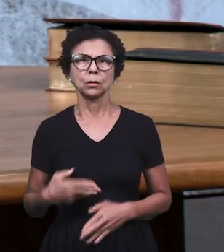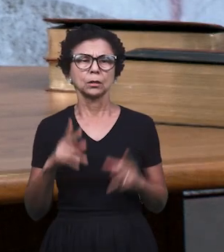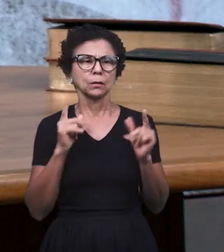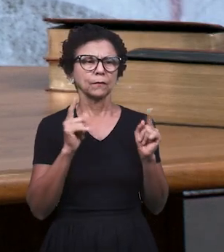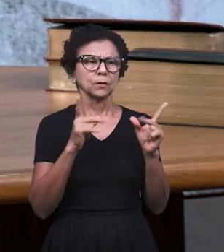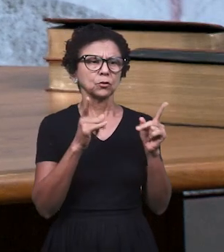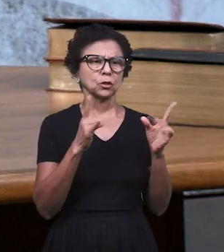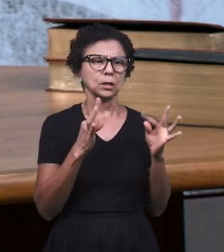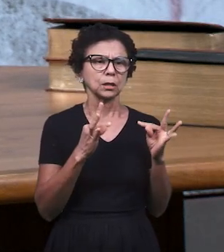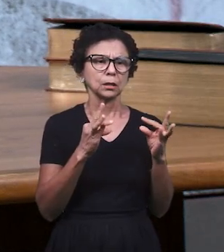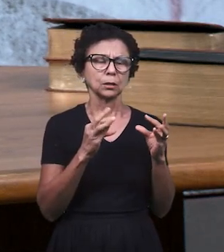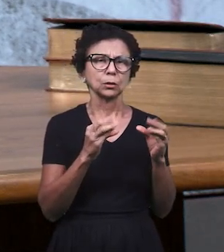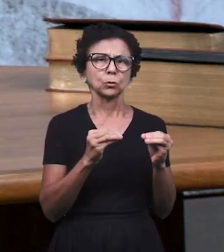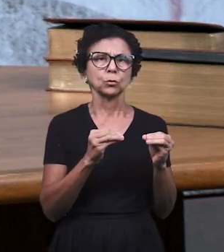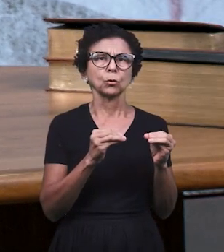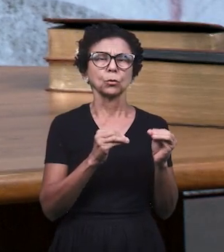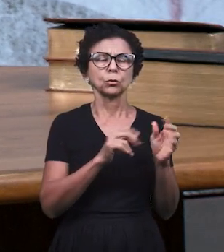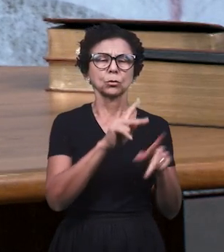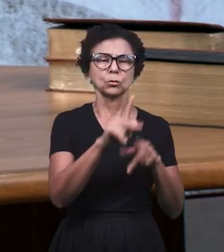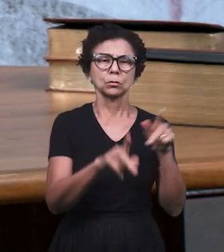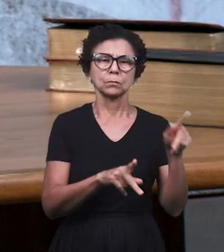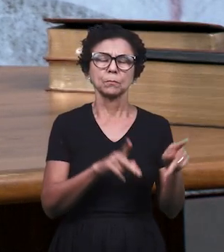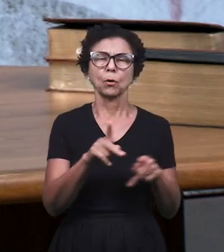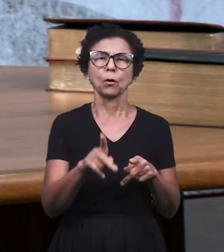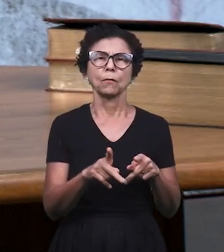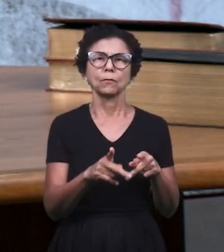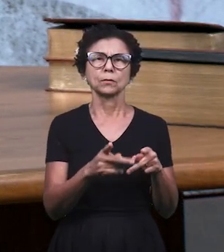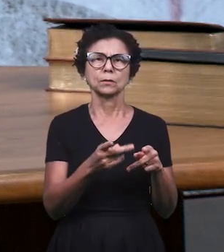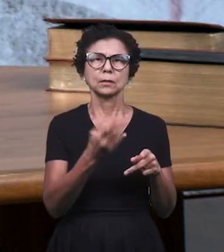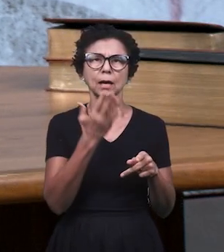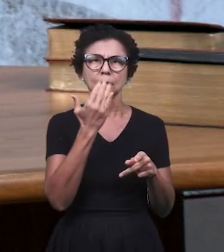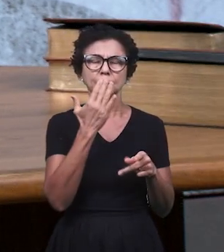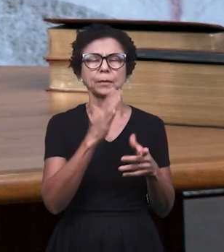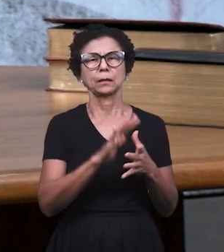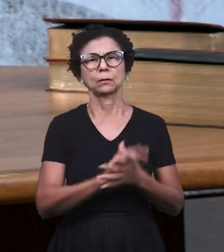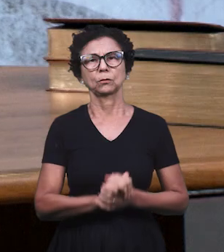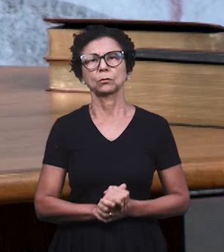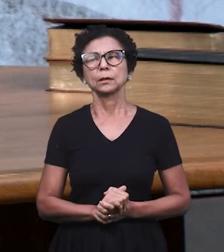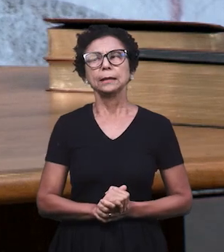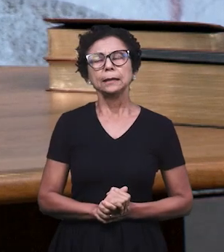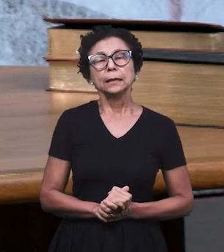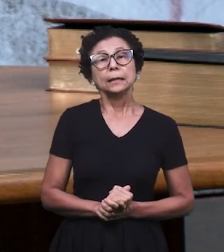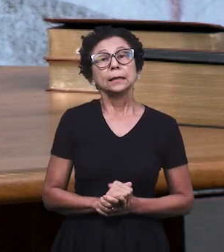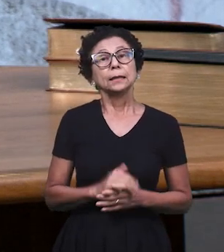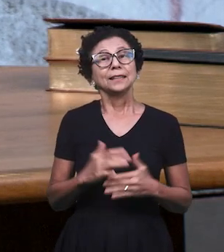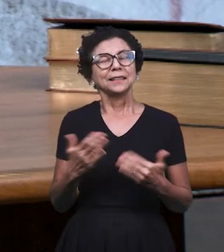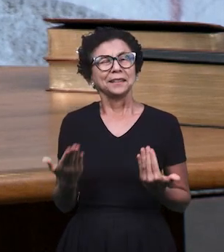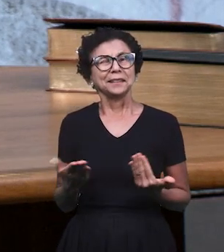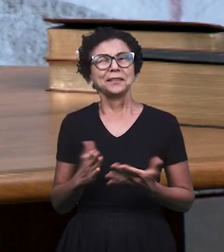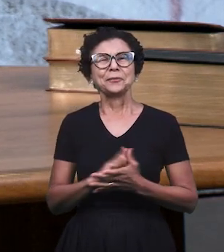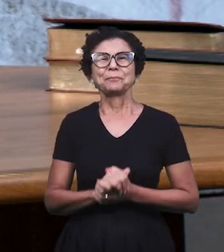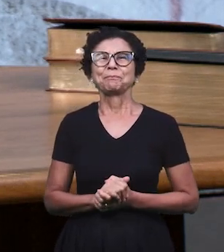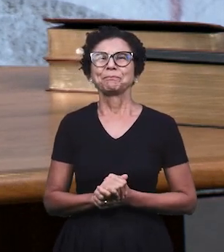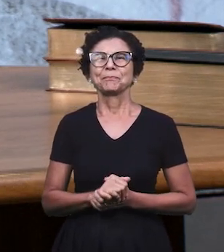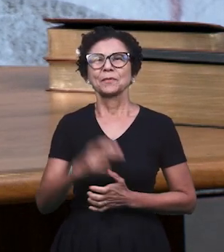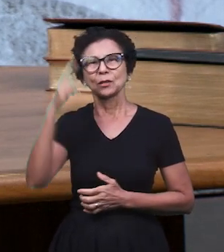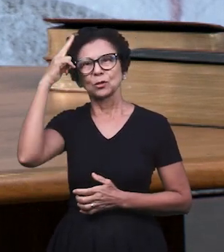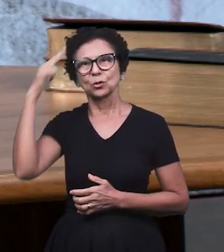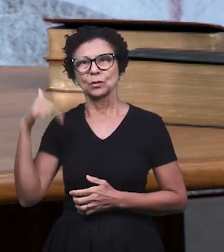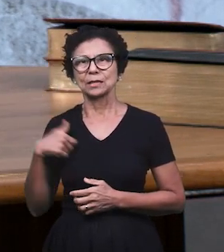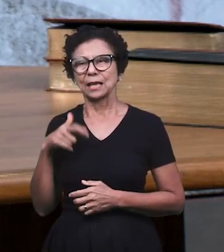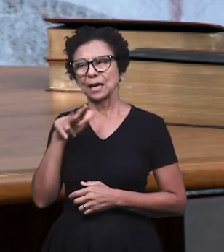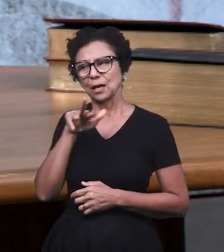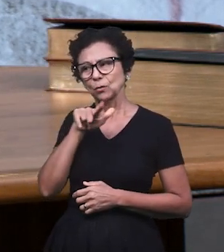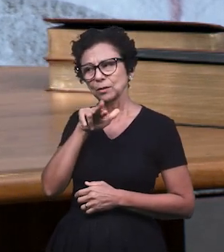terra. E os irmãos de José vieram e inclinaram-se ante ele com a face